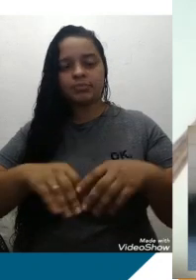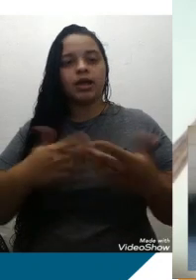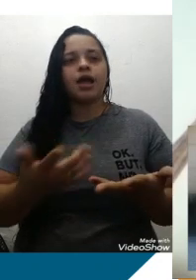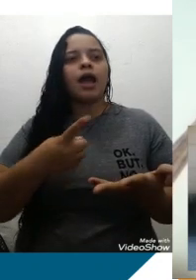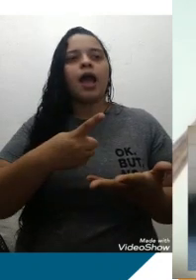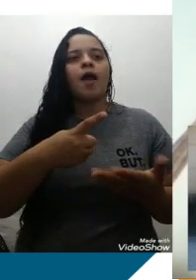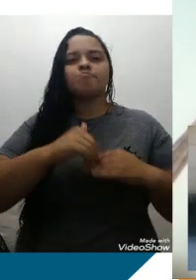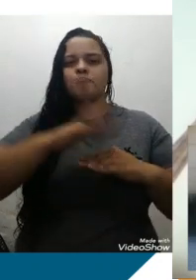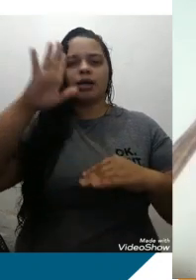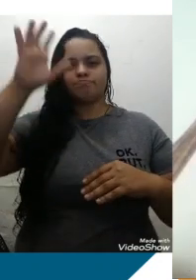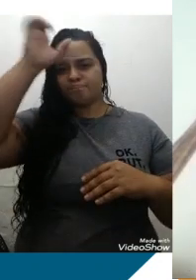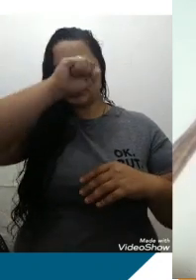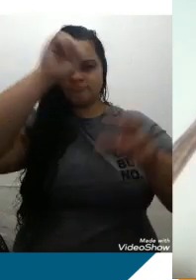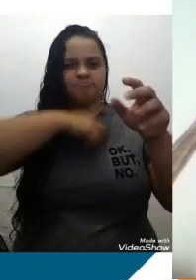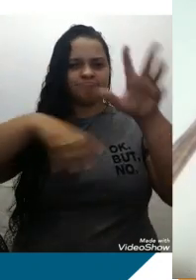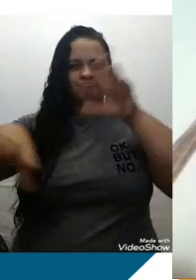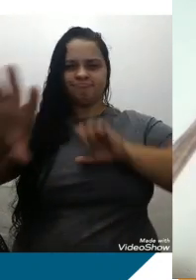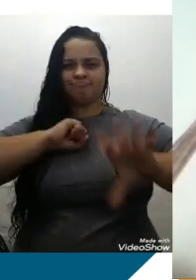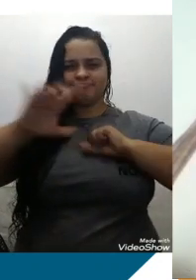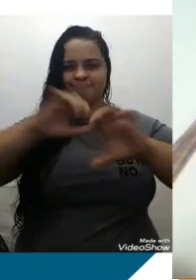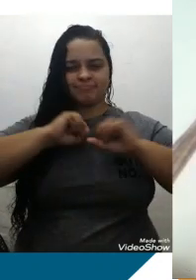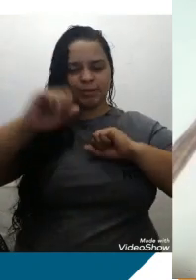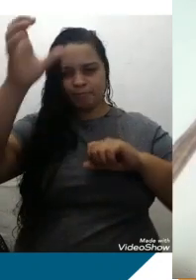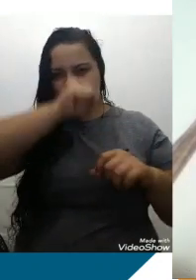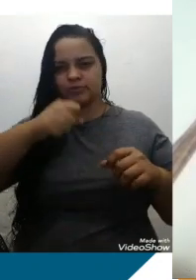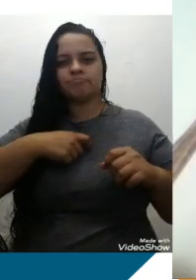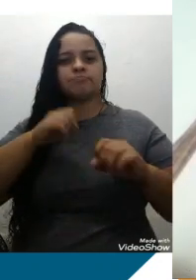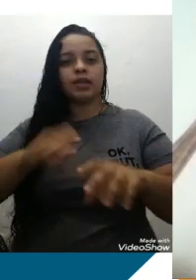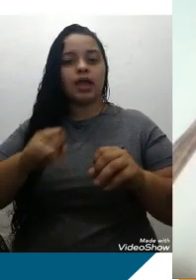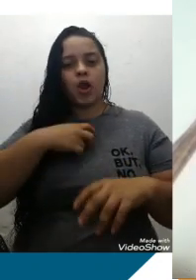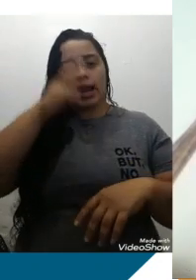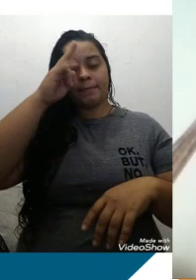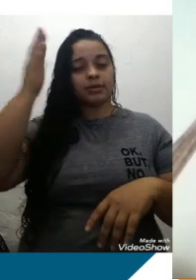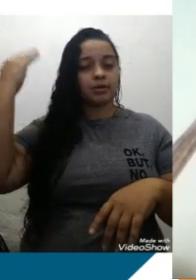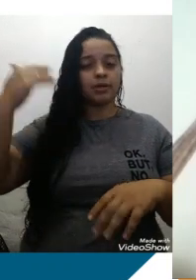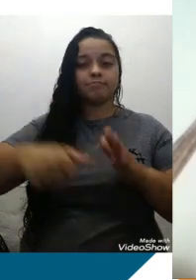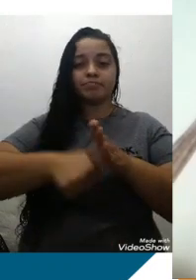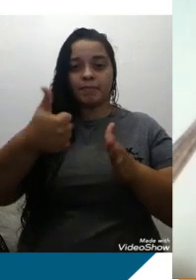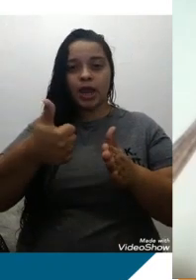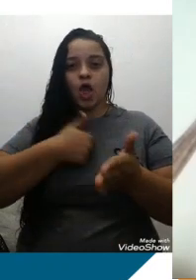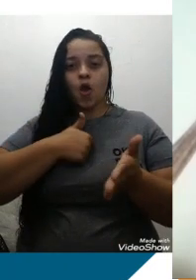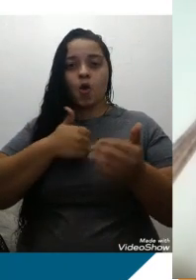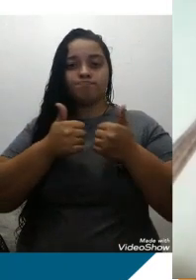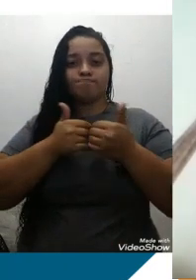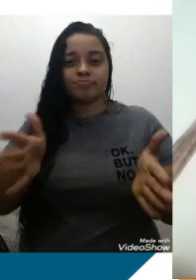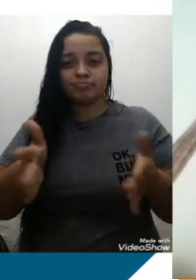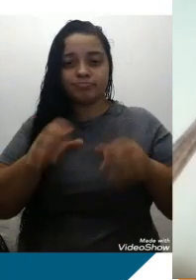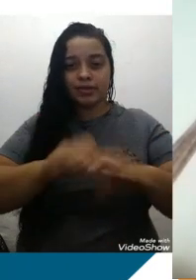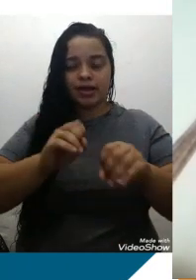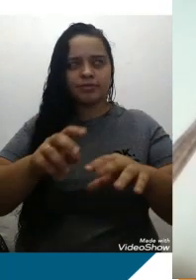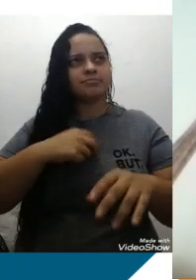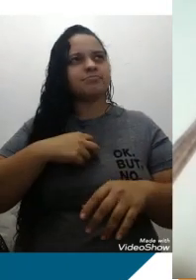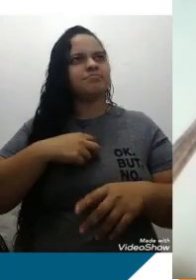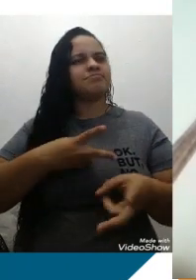foi onde eu mais aprendi a dar aula. Lembro até hoje que quando eu entrei pela primeira vez em sala de aula, e vi aqueles rostos todos me olhando, eu pensei, caramba, o